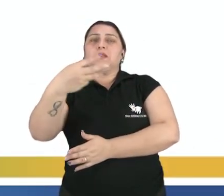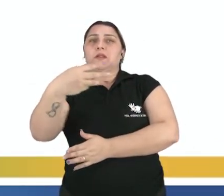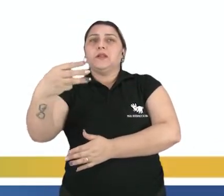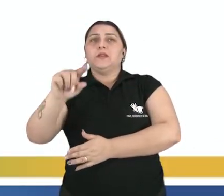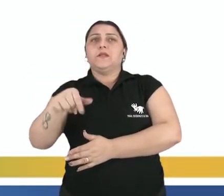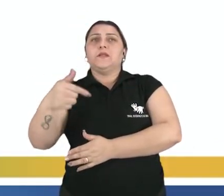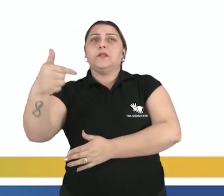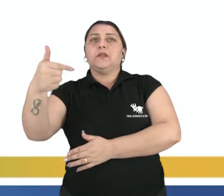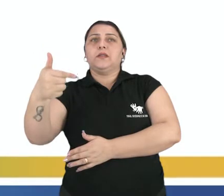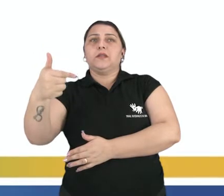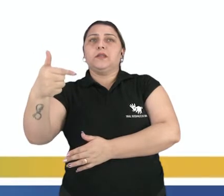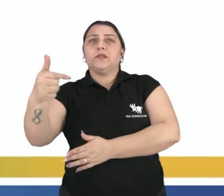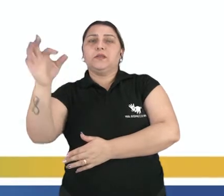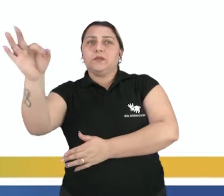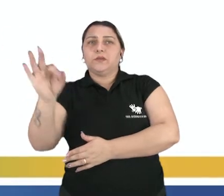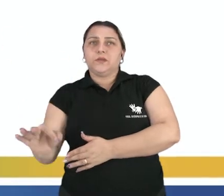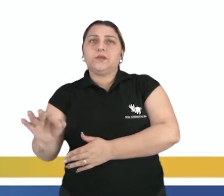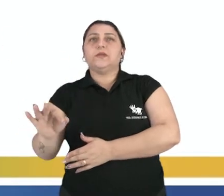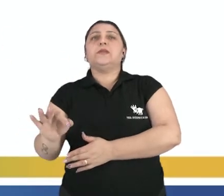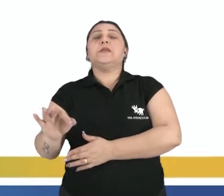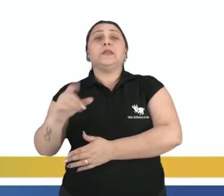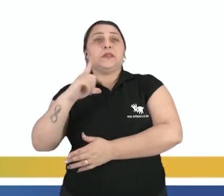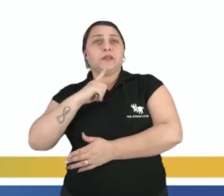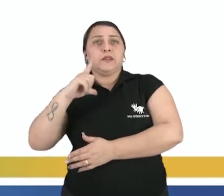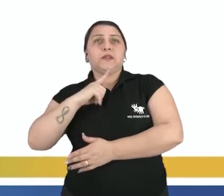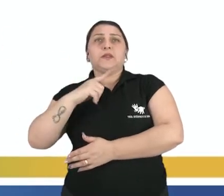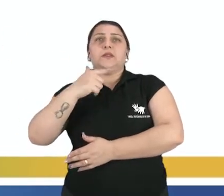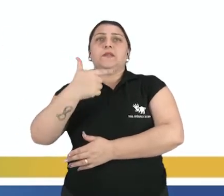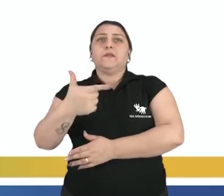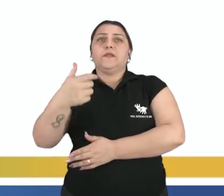33,2%, entre a linha da indigência e da pobreza, nós vamos ter aí